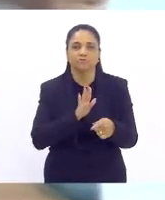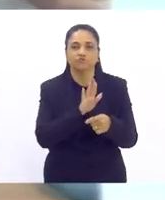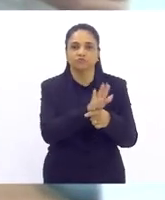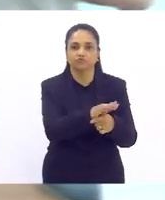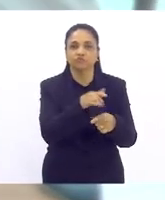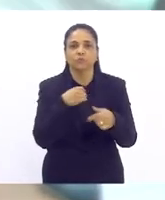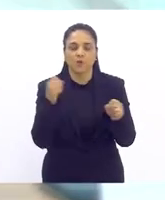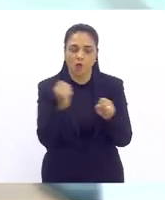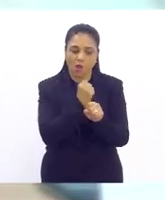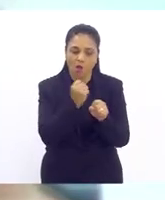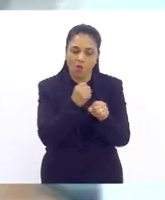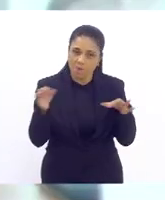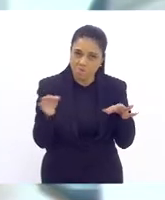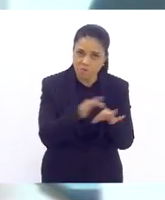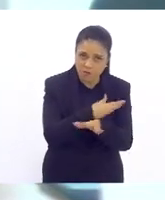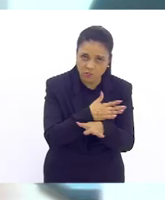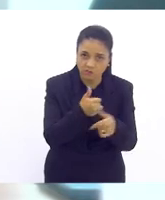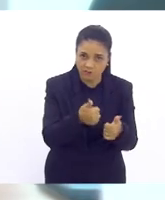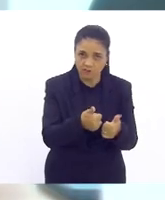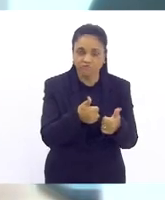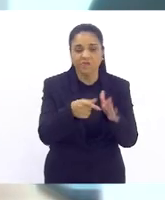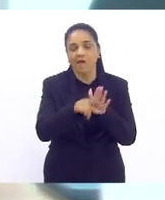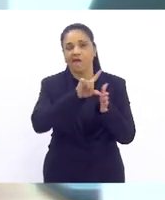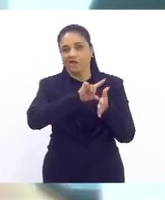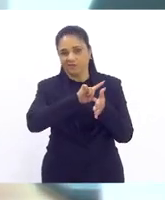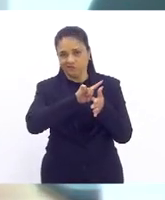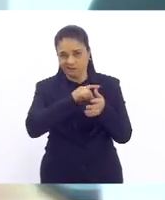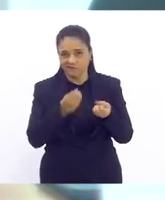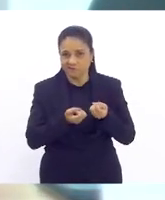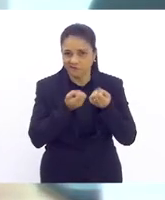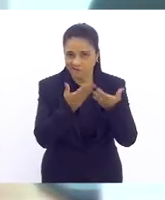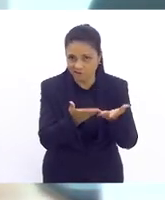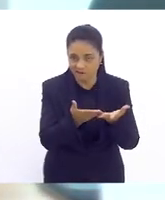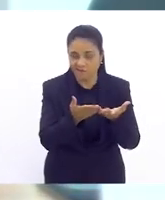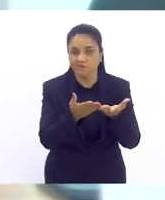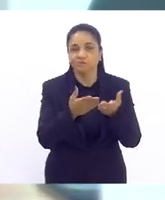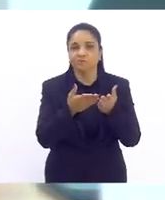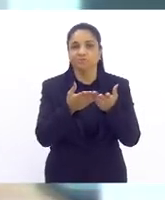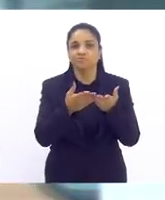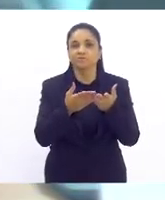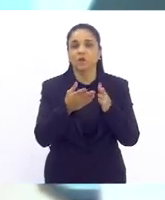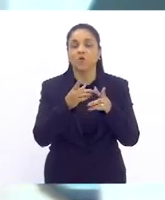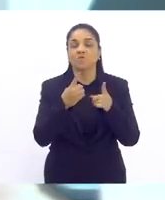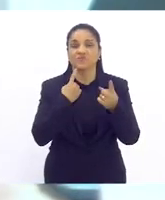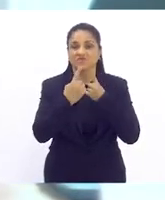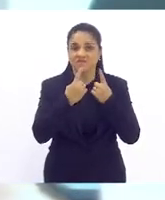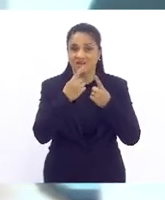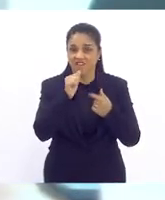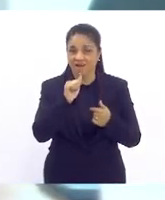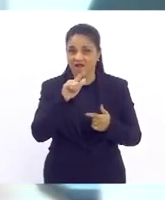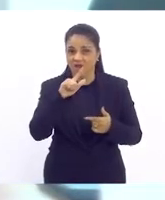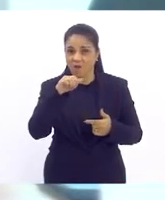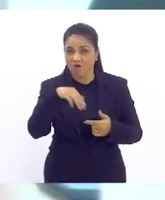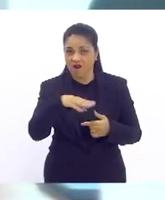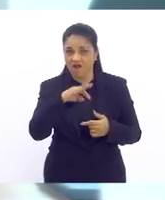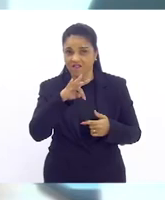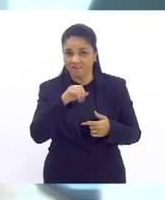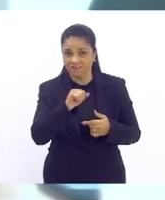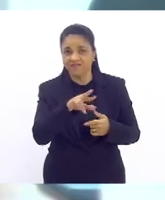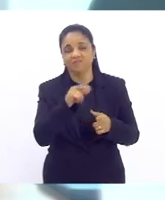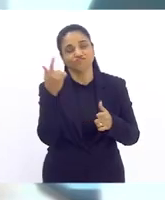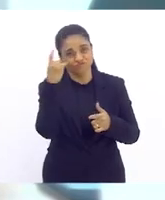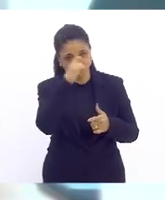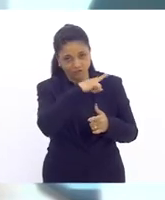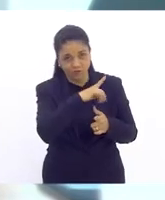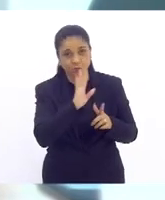obra de Alcântara o quanto o quanto antes então a a situação de Alcântara atualmente é essa acredito que